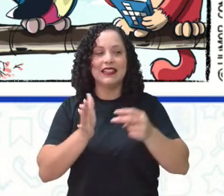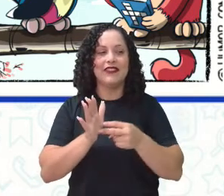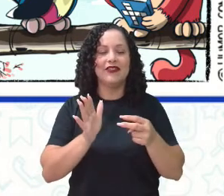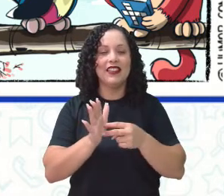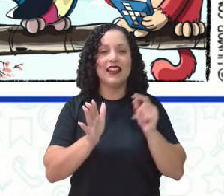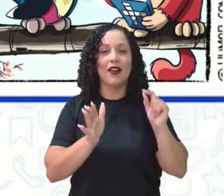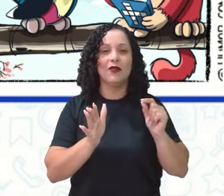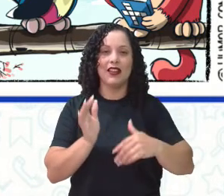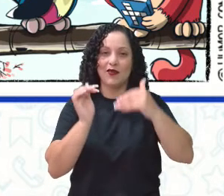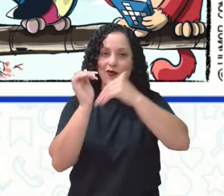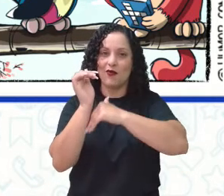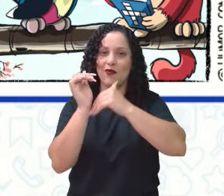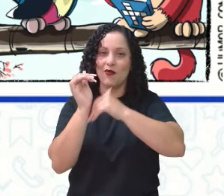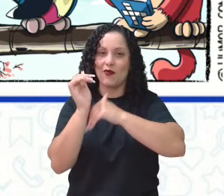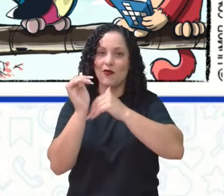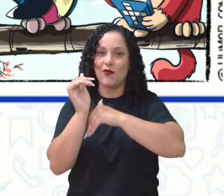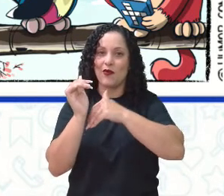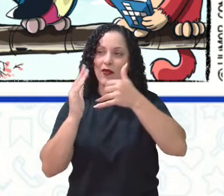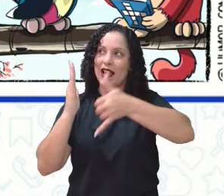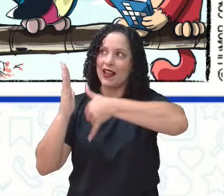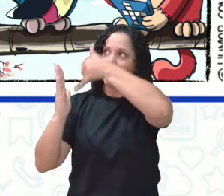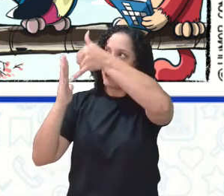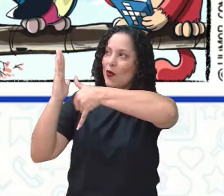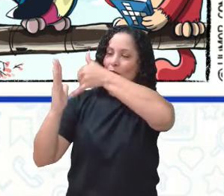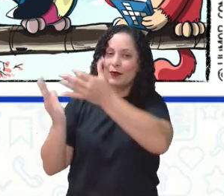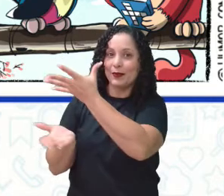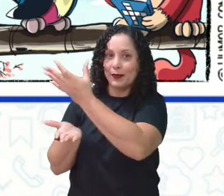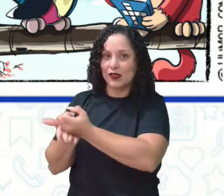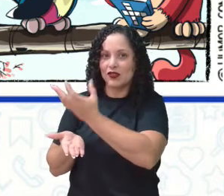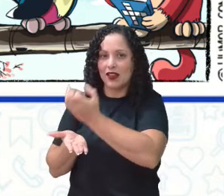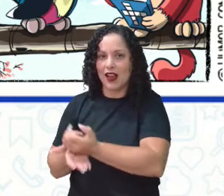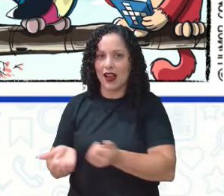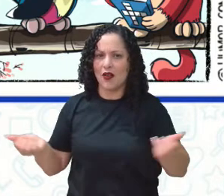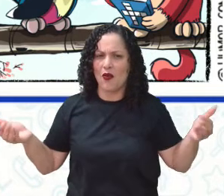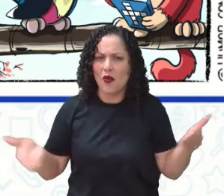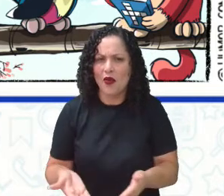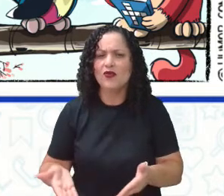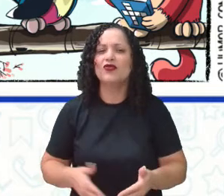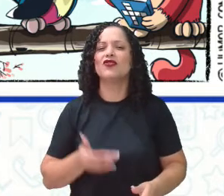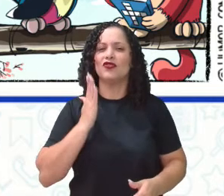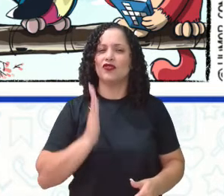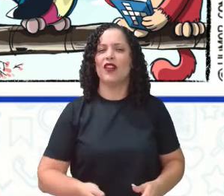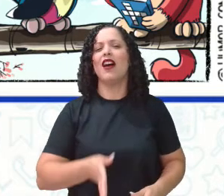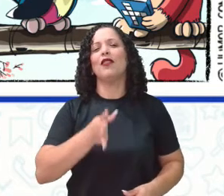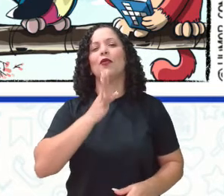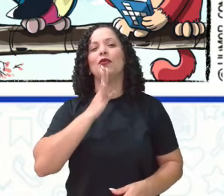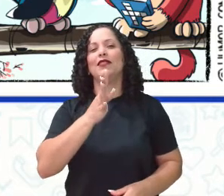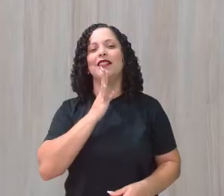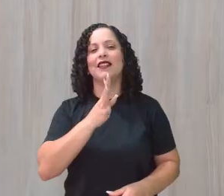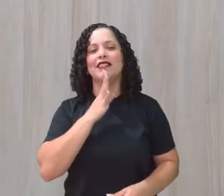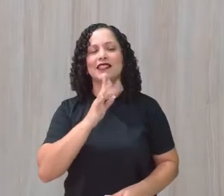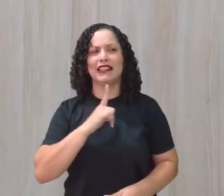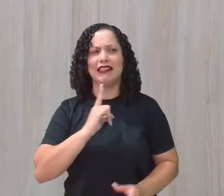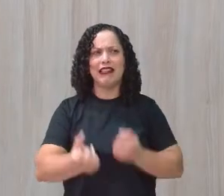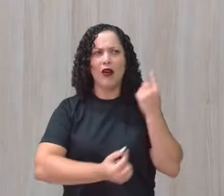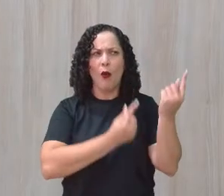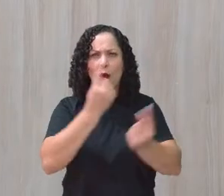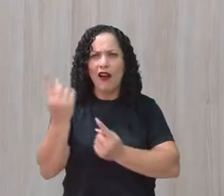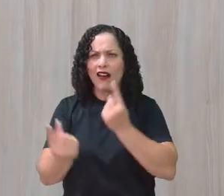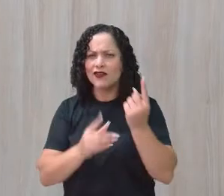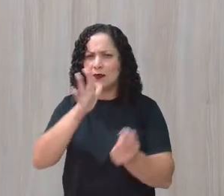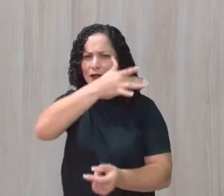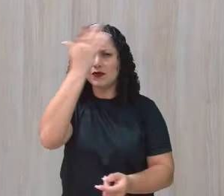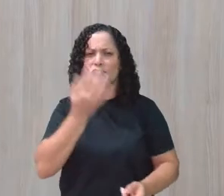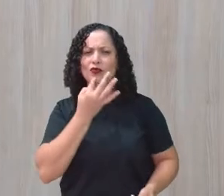mundo conhece, sabe o que é um QR Code? Não é? Na nossa era digital de hoje, será que tem alguém que não sabe o que é um QR